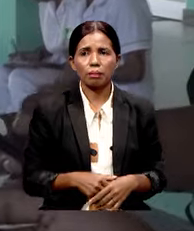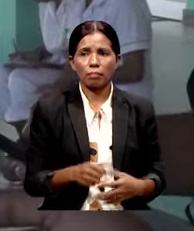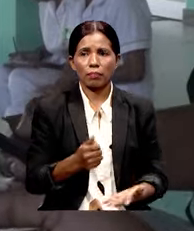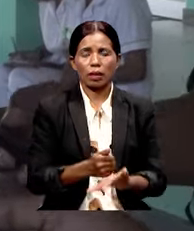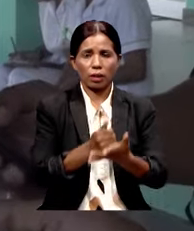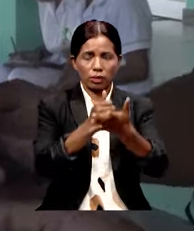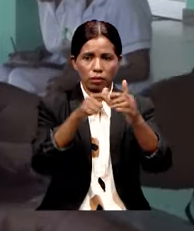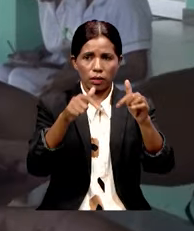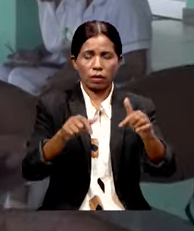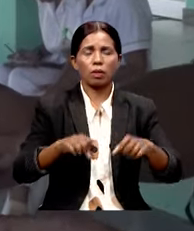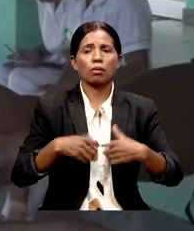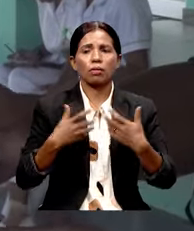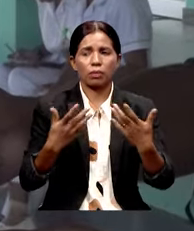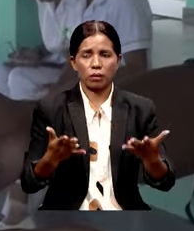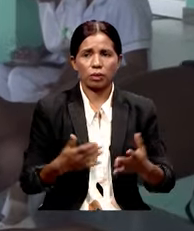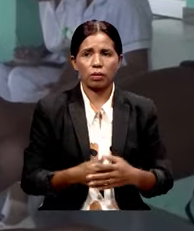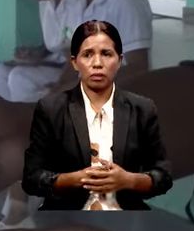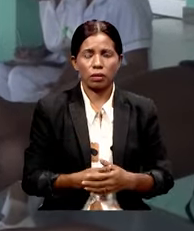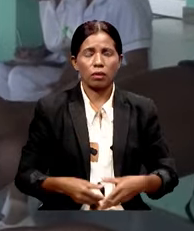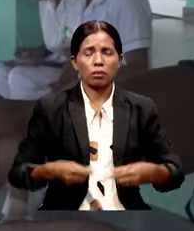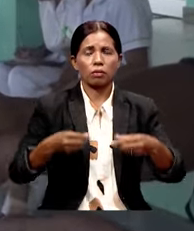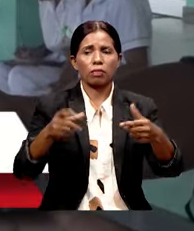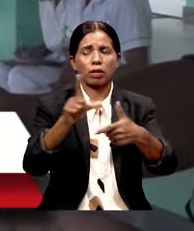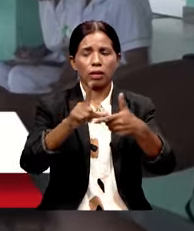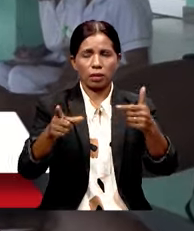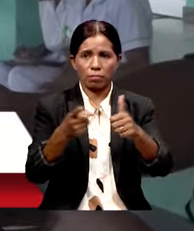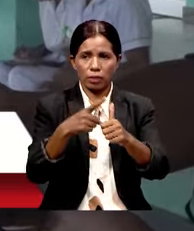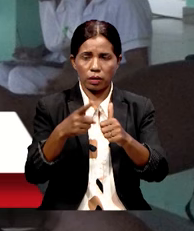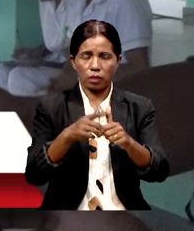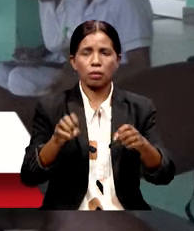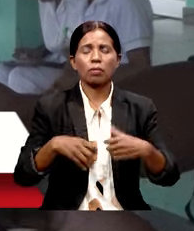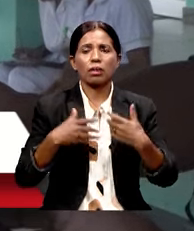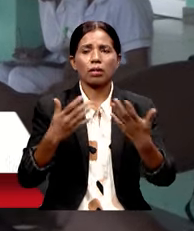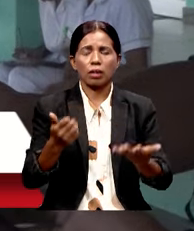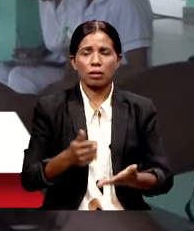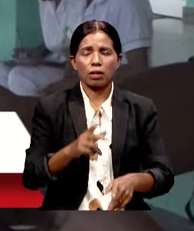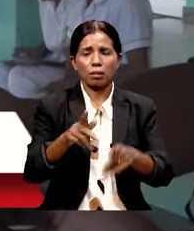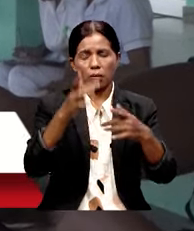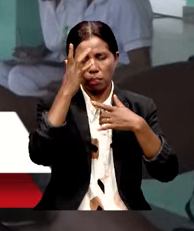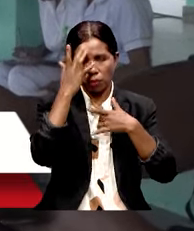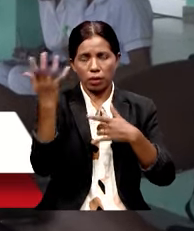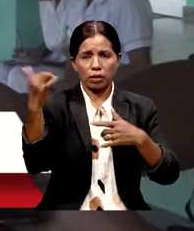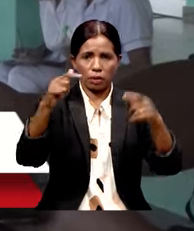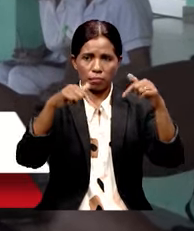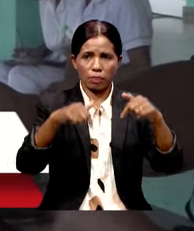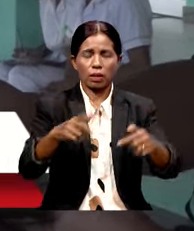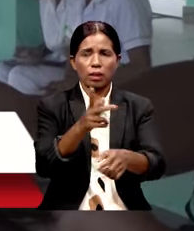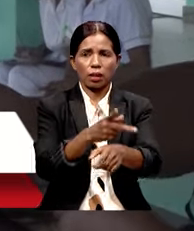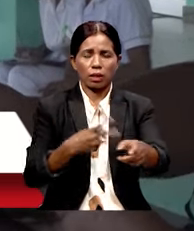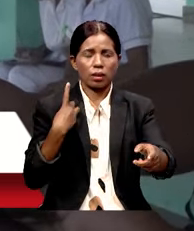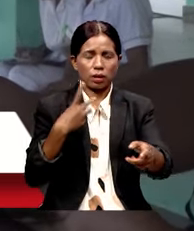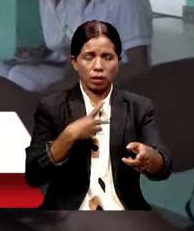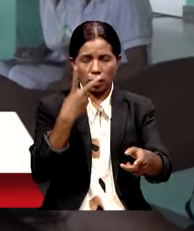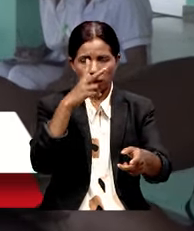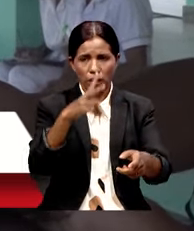Atendimento yane o insai fornece linha da hulu maka o insai paciente sobrevivente ne mai kane kita kura ne kane